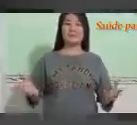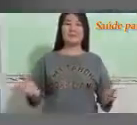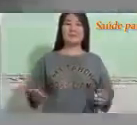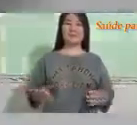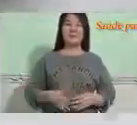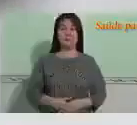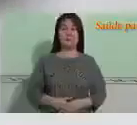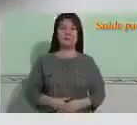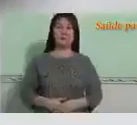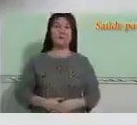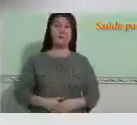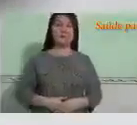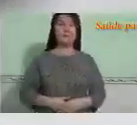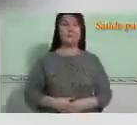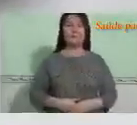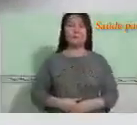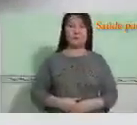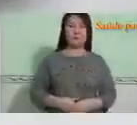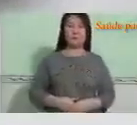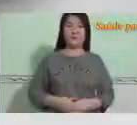das nanopartículas.